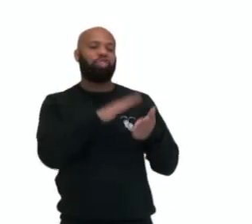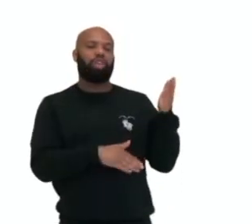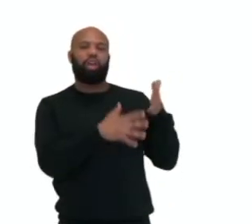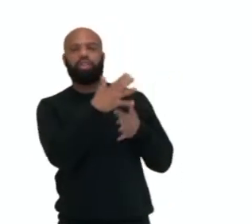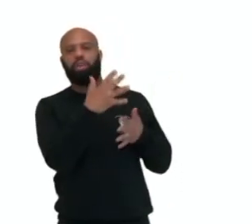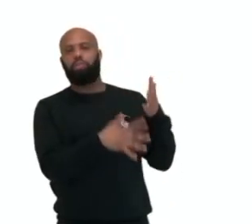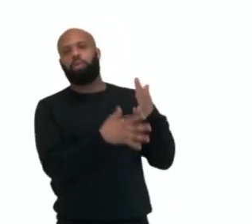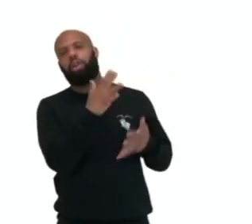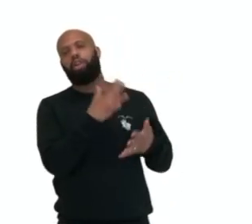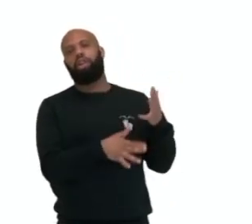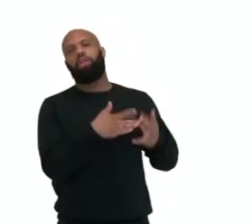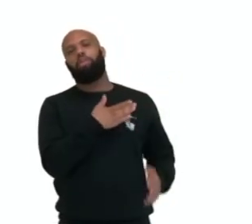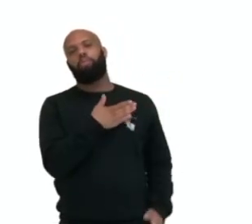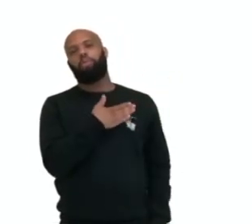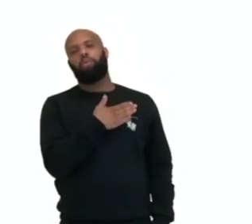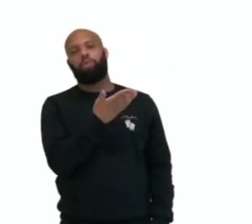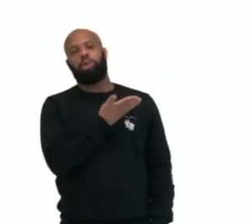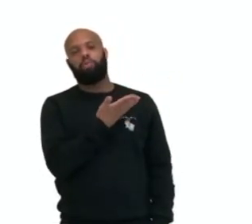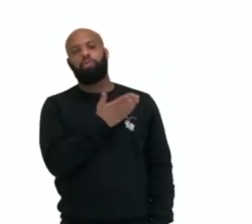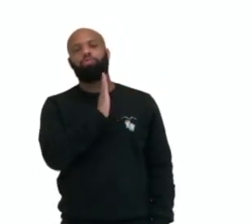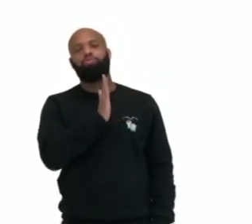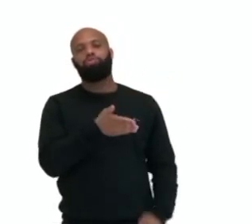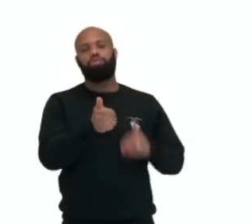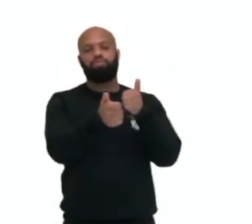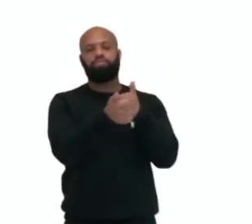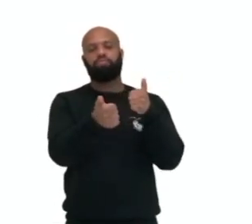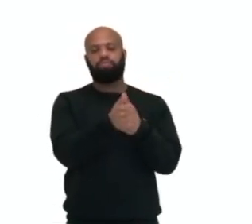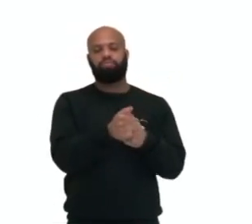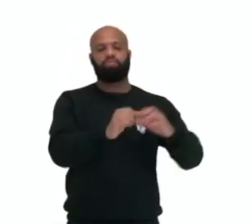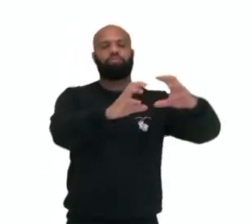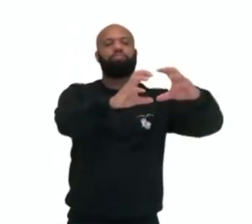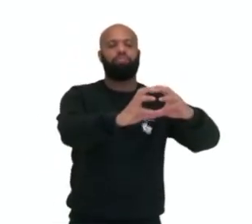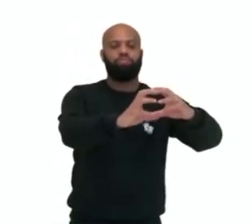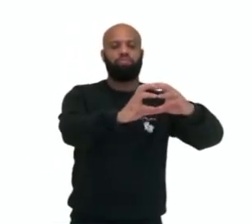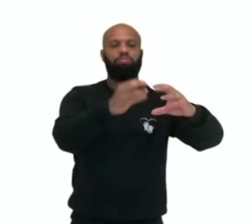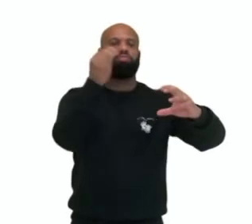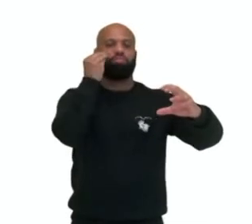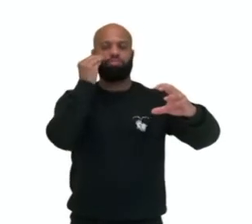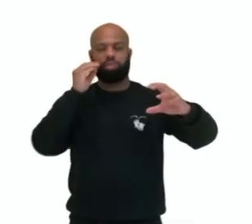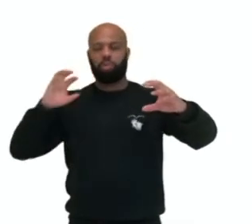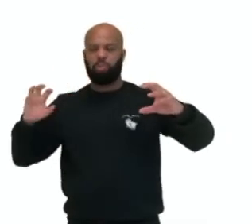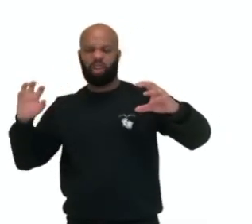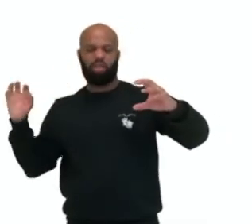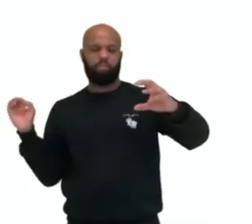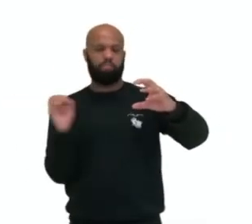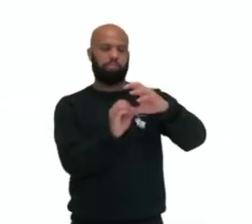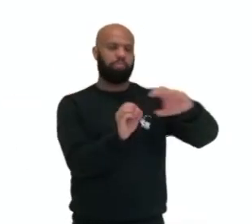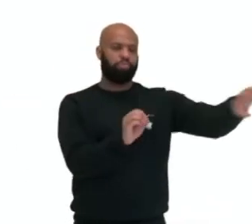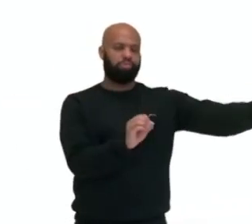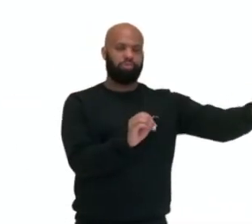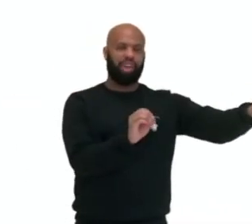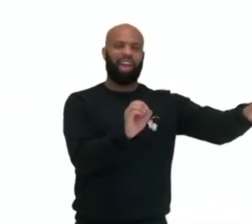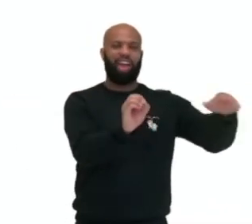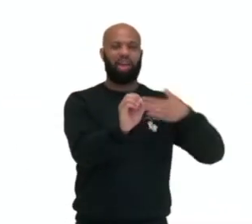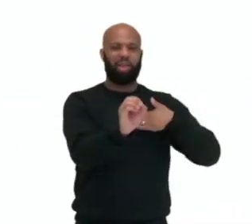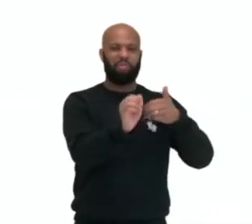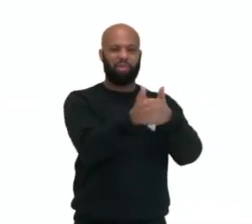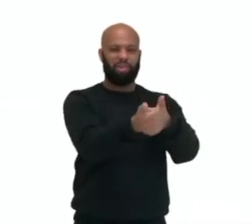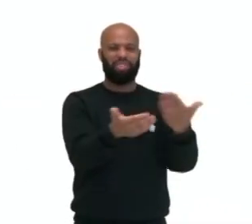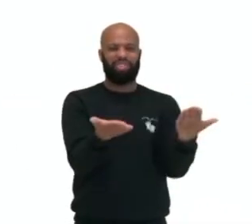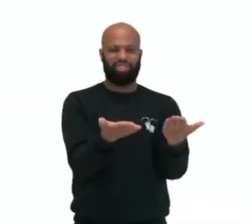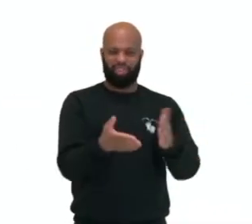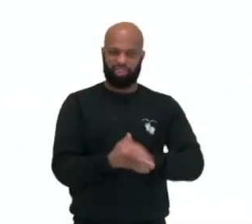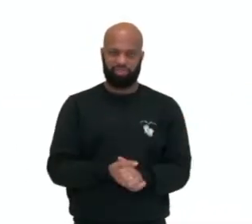na bocha de um adversário que já está parada na quadra e tirar ela da proximidade do bolim. Então, se um